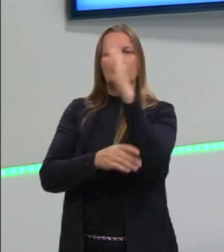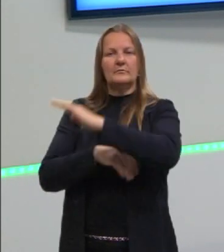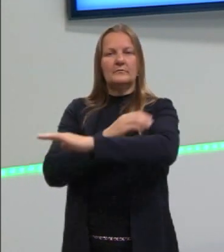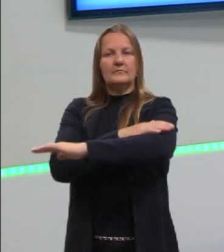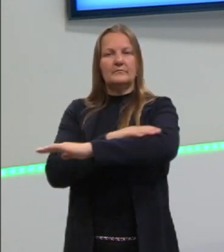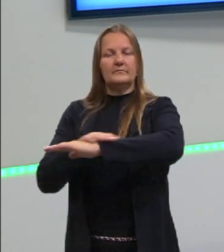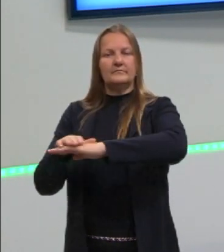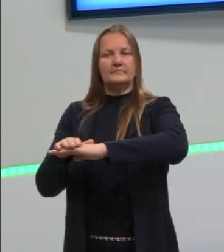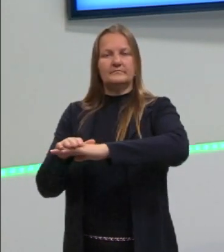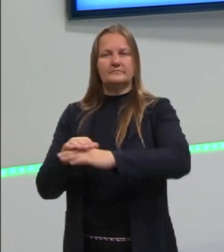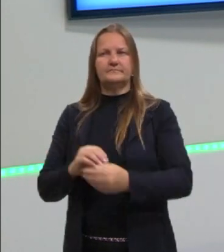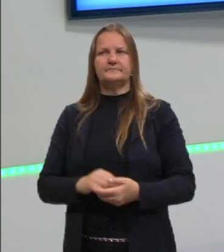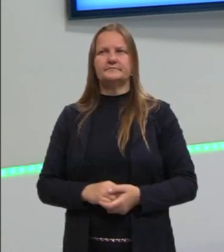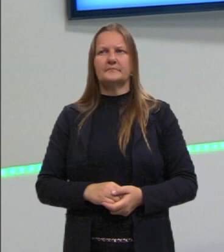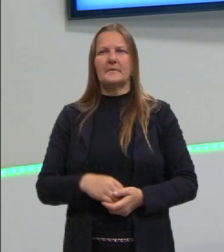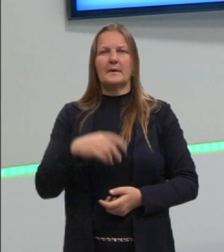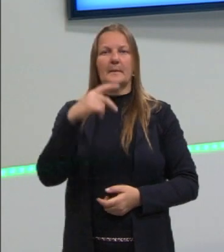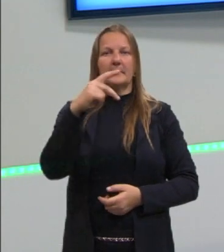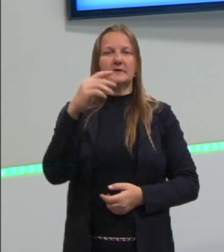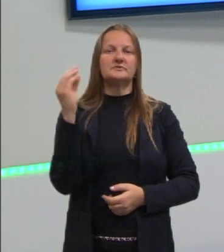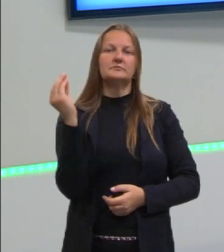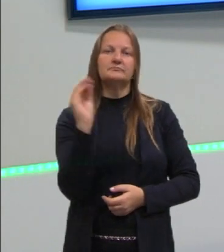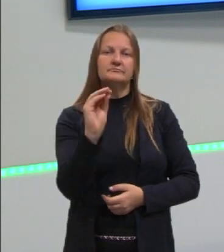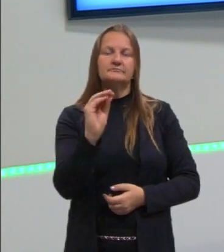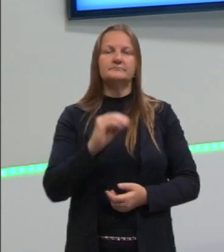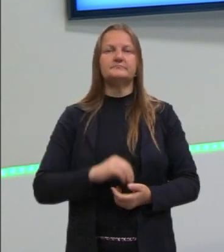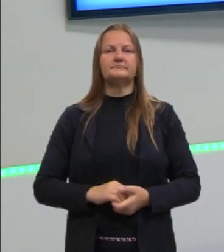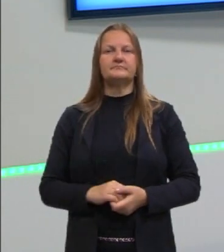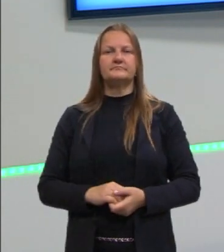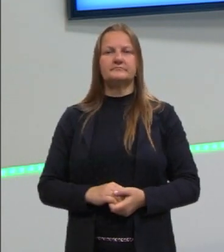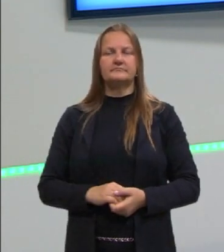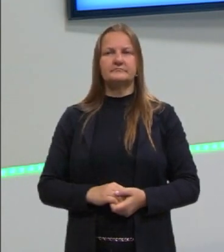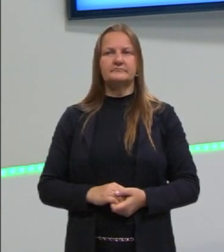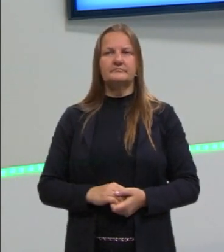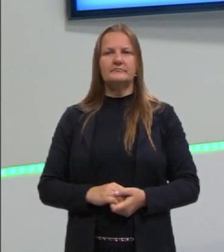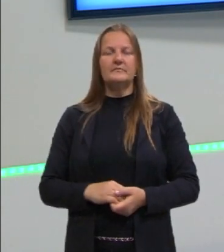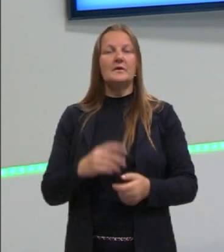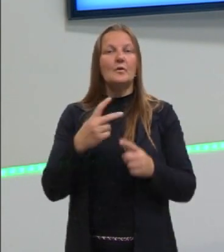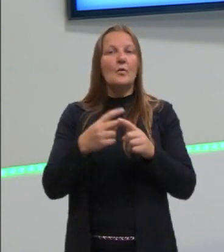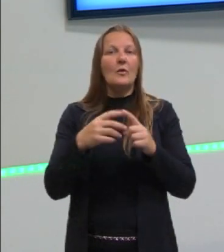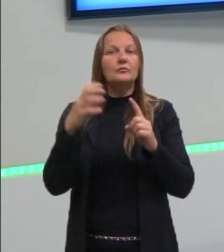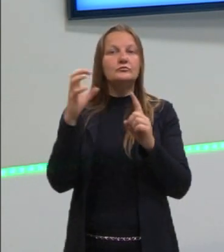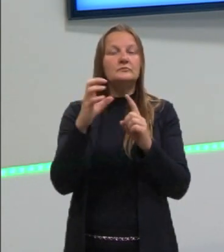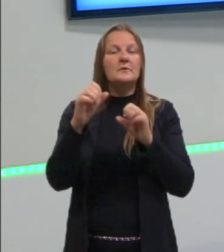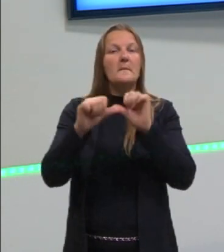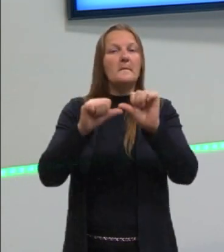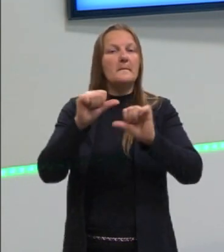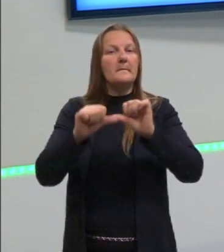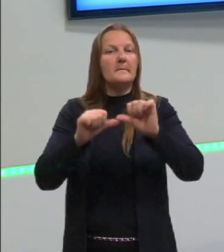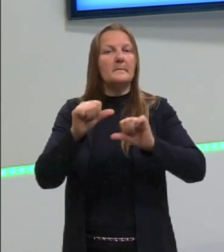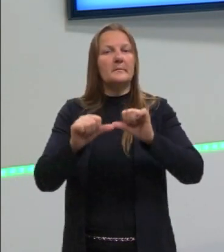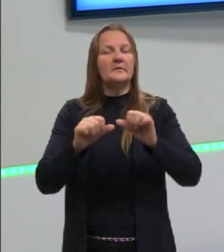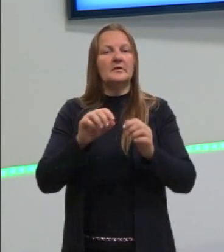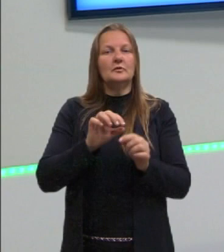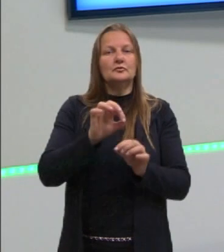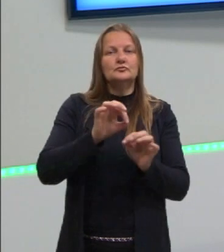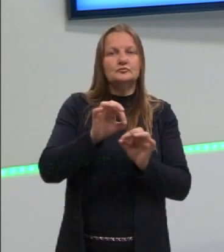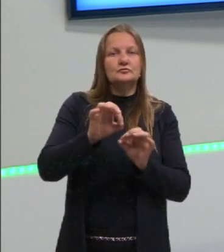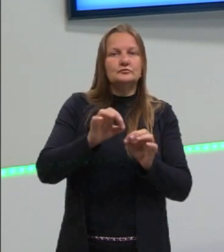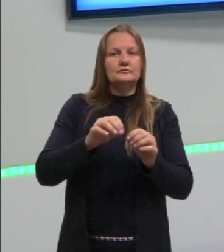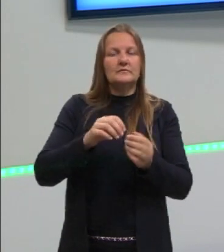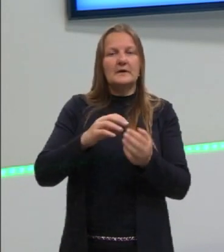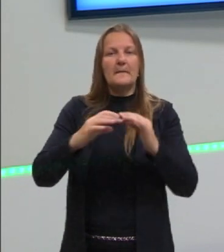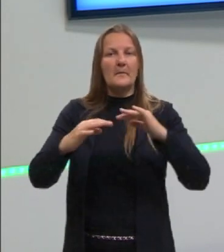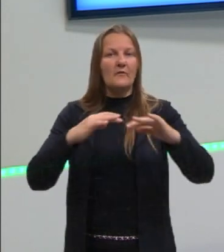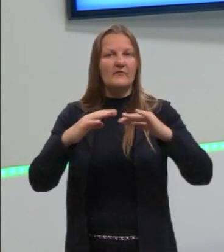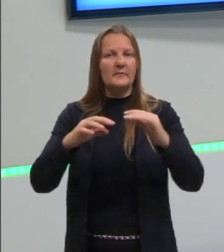P, que já está ali no nosso plano, ele é o ponto que vai sofrer essas modificações na posição. Então, a